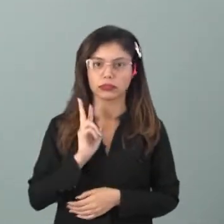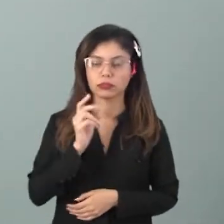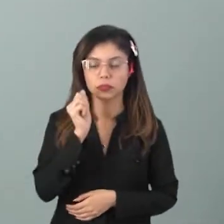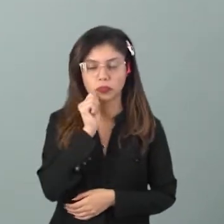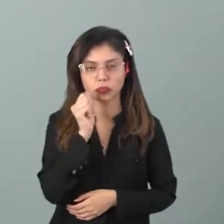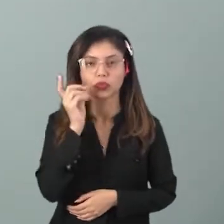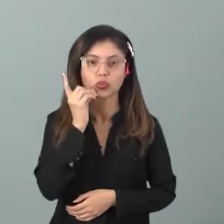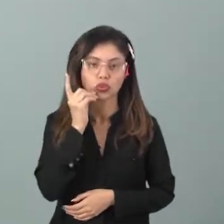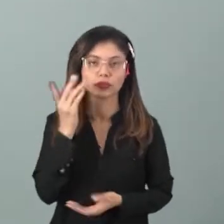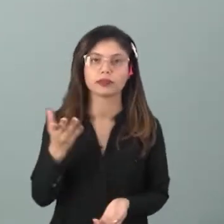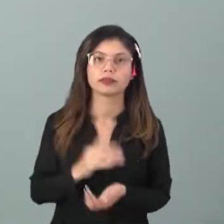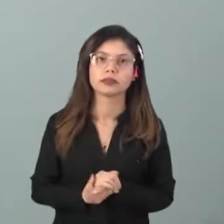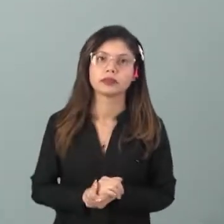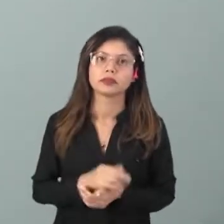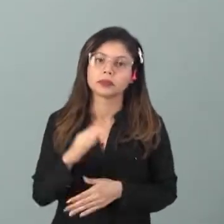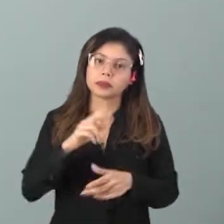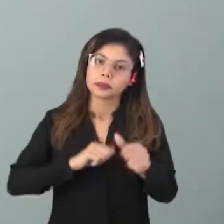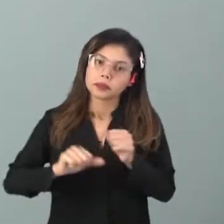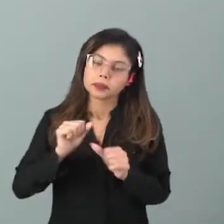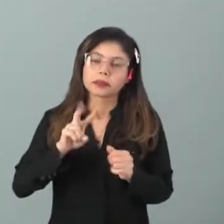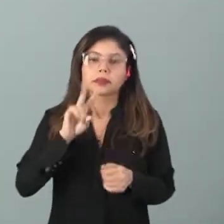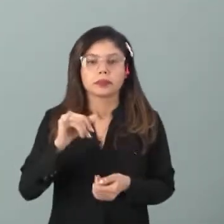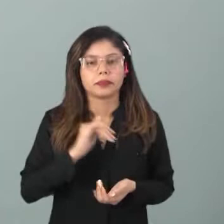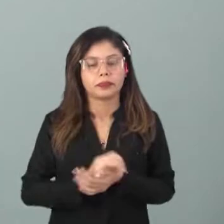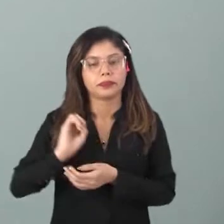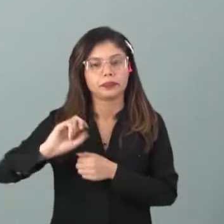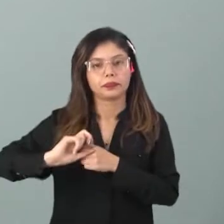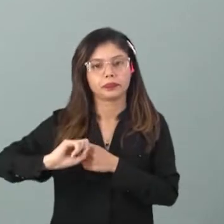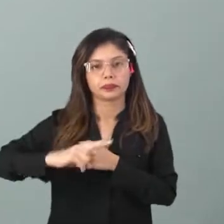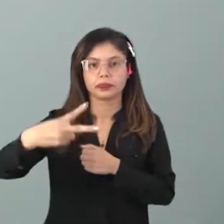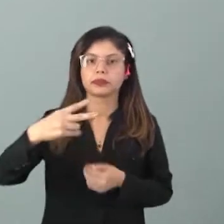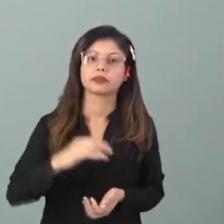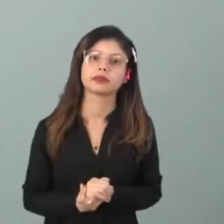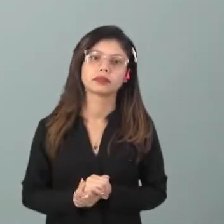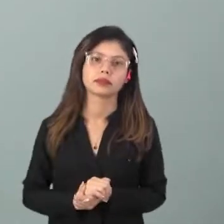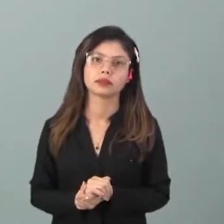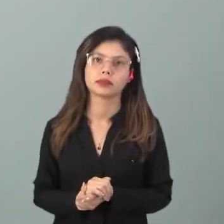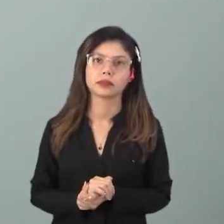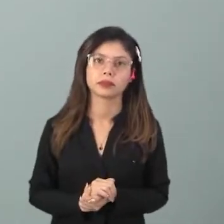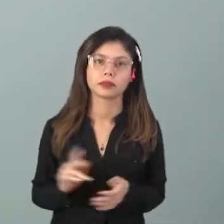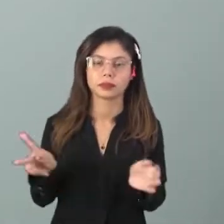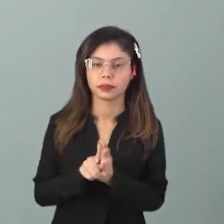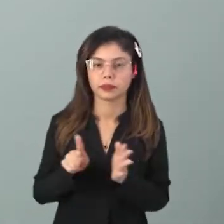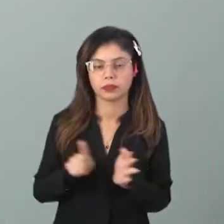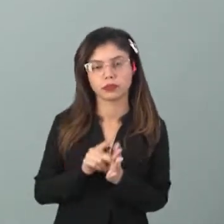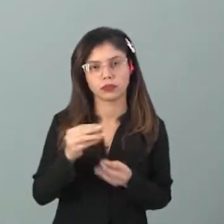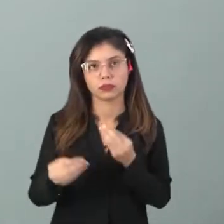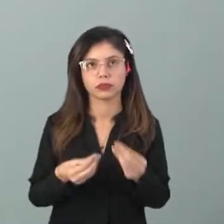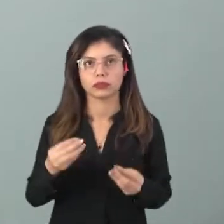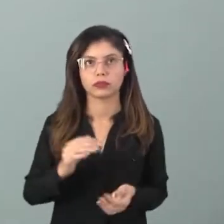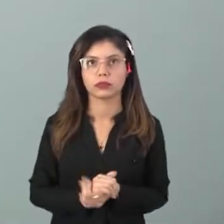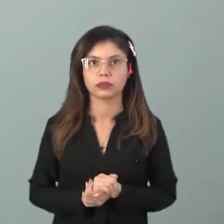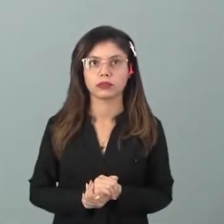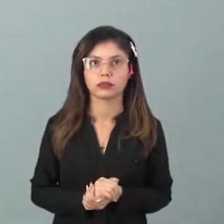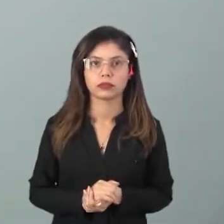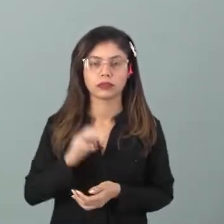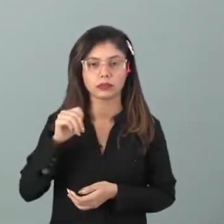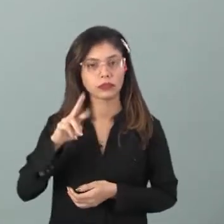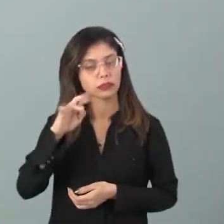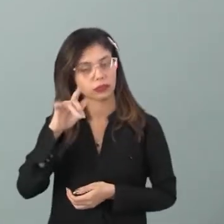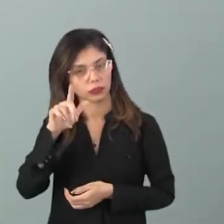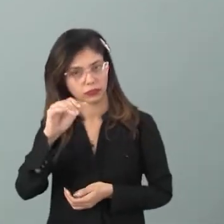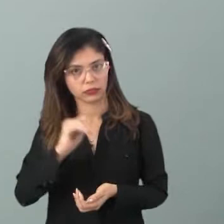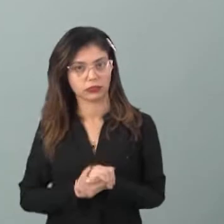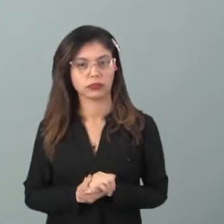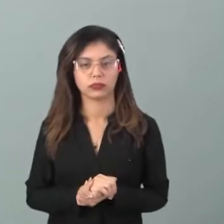tá? Então essas mudanças vão acontecer por ação de alguns fenômenos destrutivos, né? Como quem? Como a meteorização